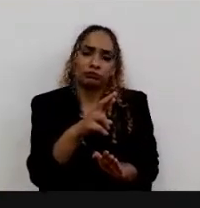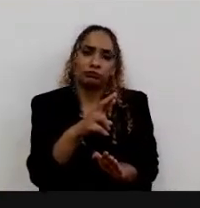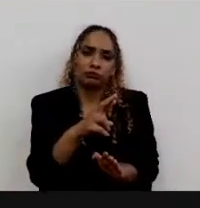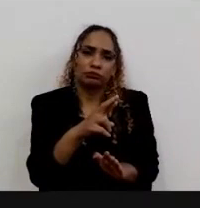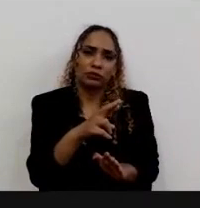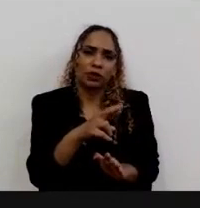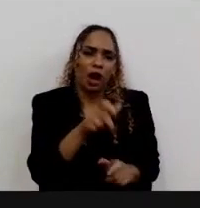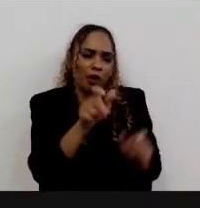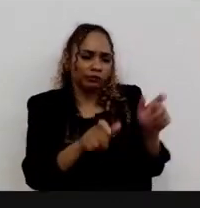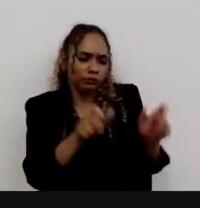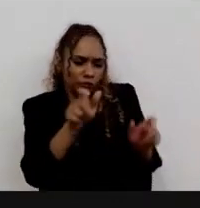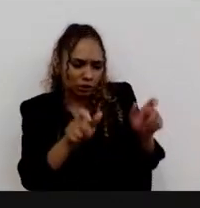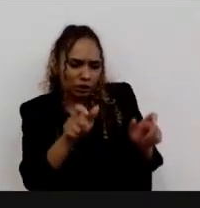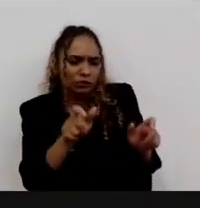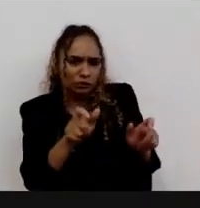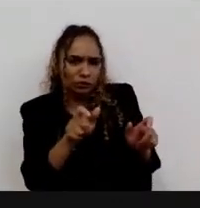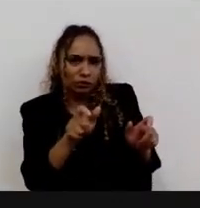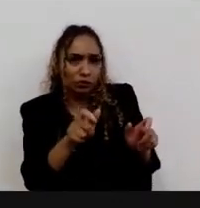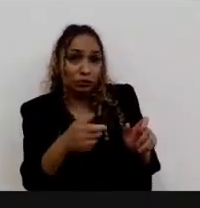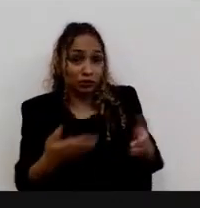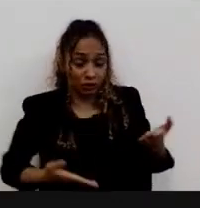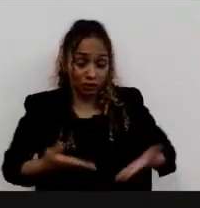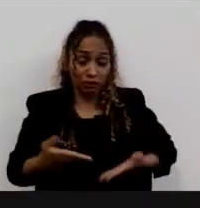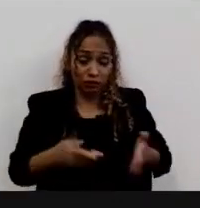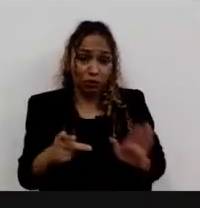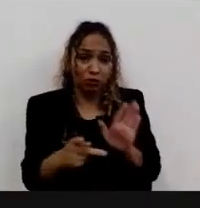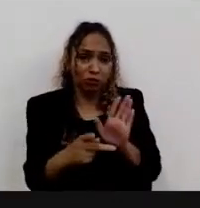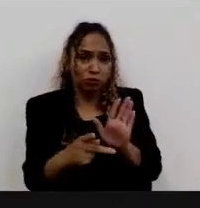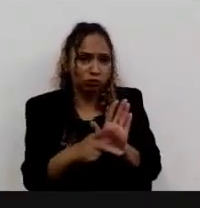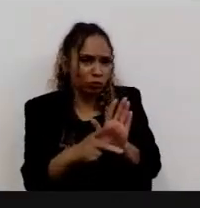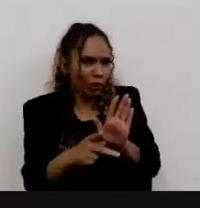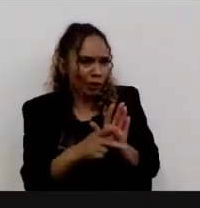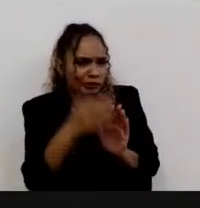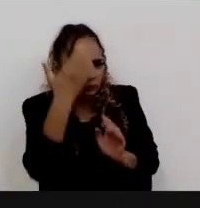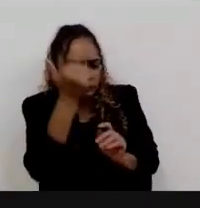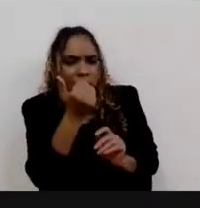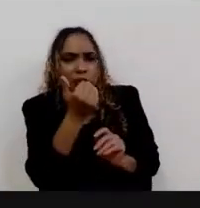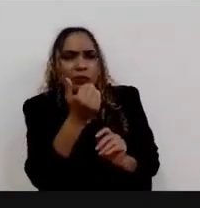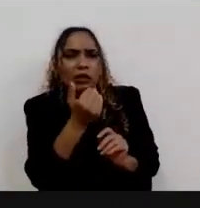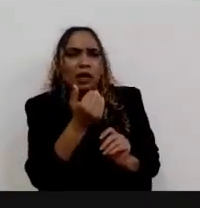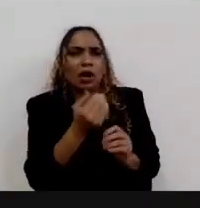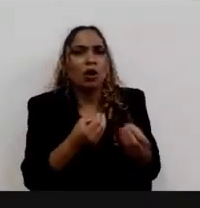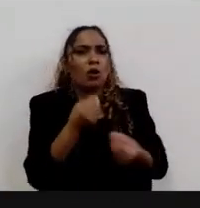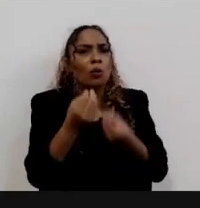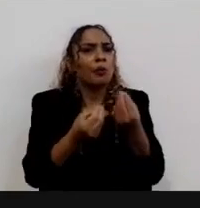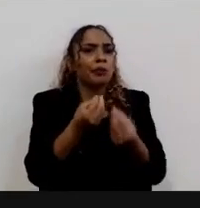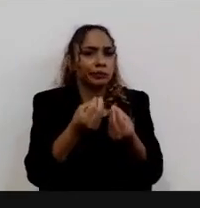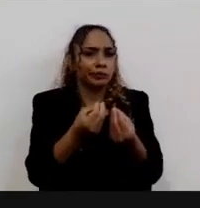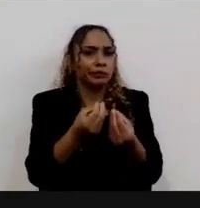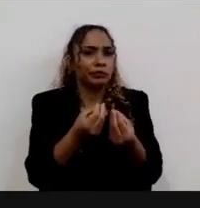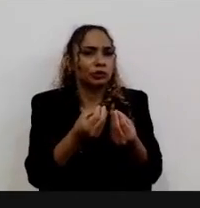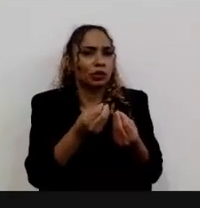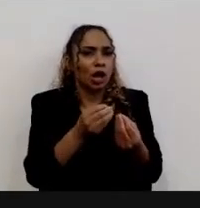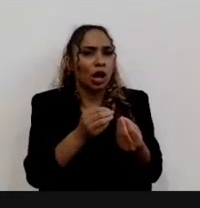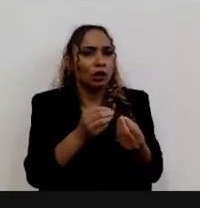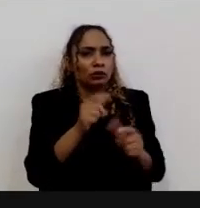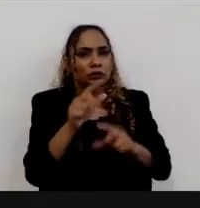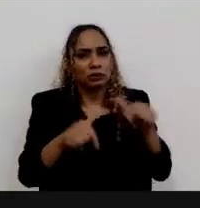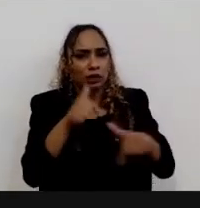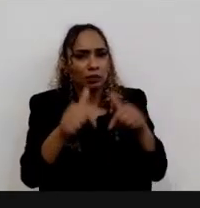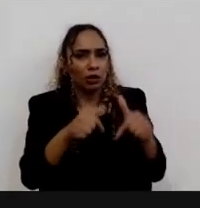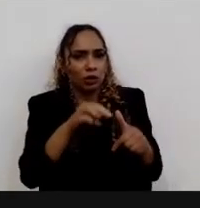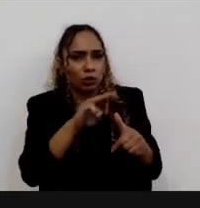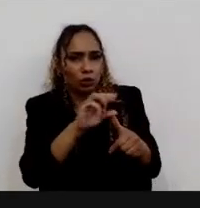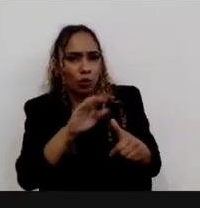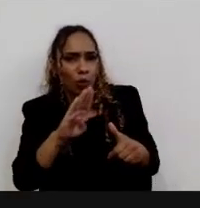ninguém melhor do que o próprio servidor que está na área de negócio para saber as oportunidades de automação web existentes. Tá bom?